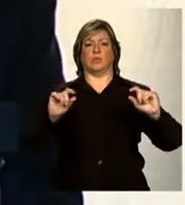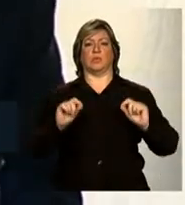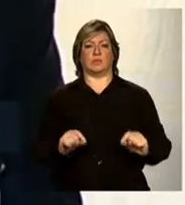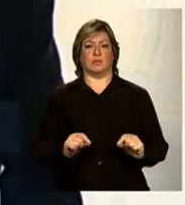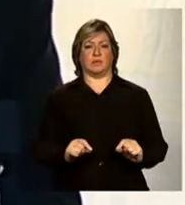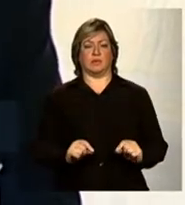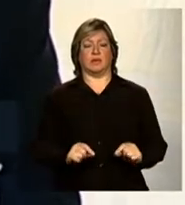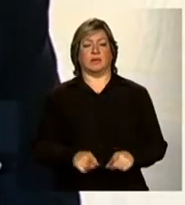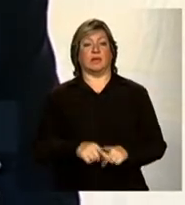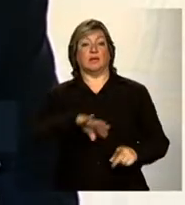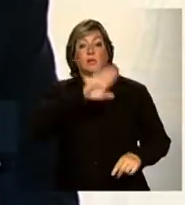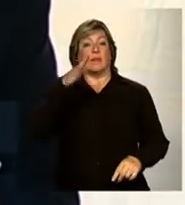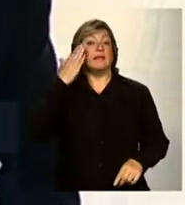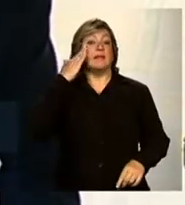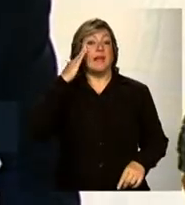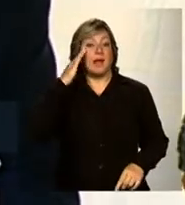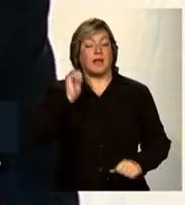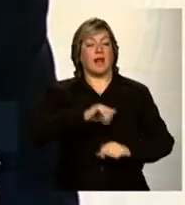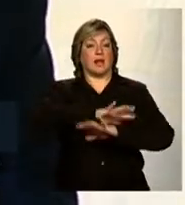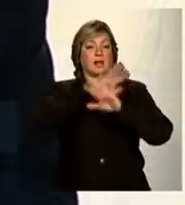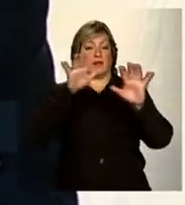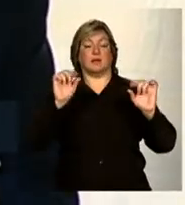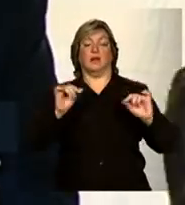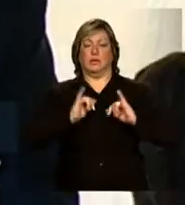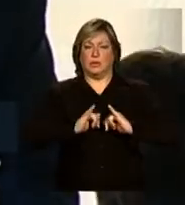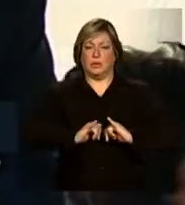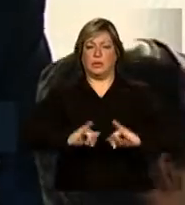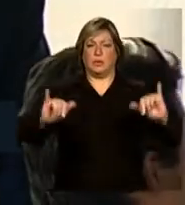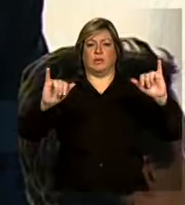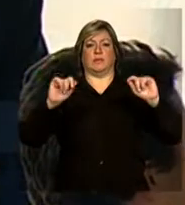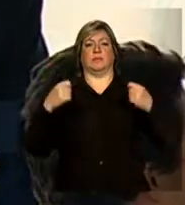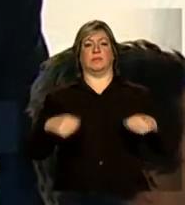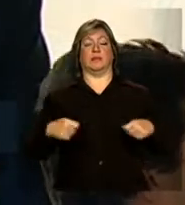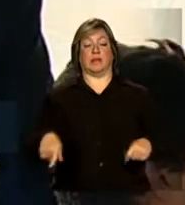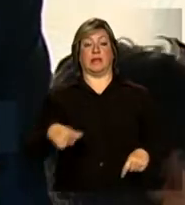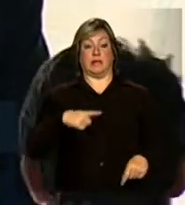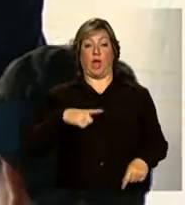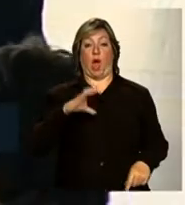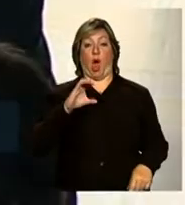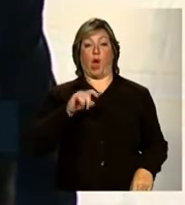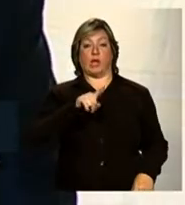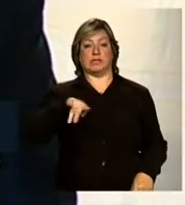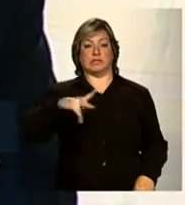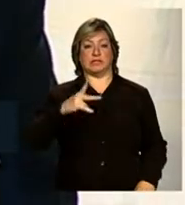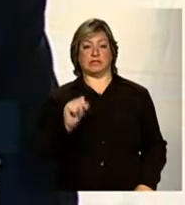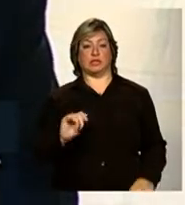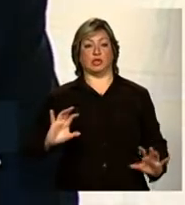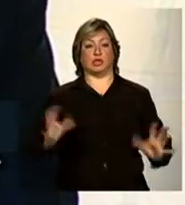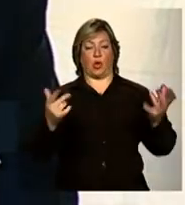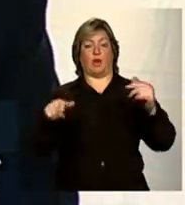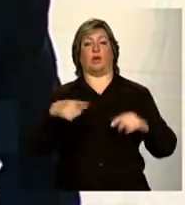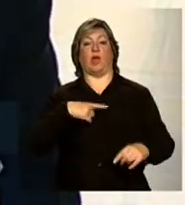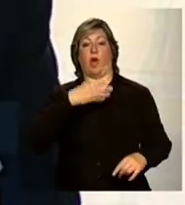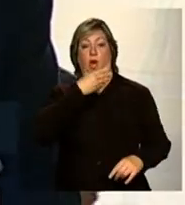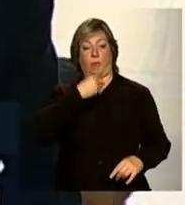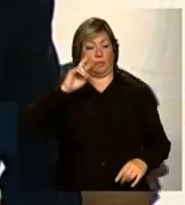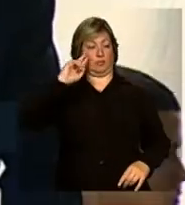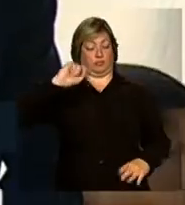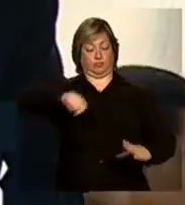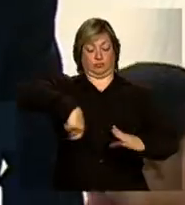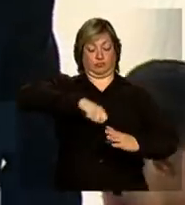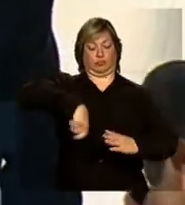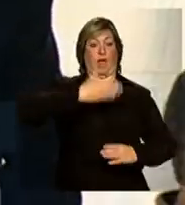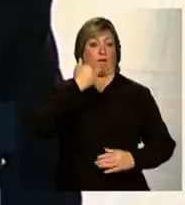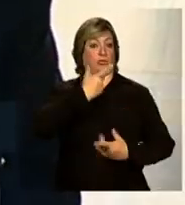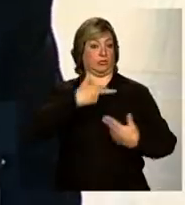e conscientização Então vai aqui vai ter a cozinha show é um evento gastronômico em que o chefe de cozinha irão preparar